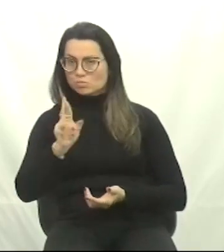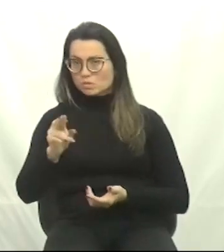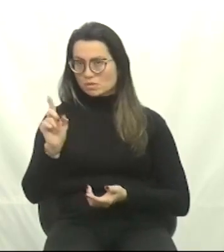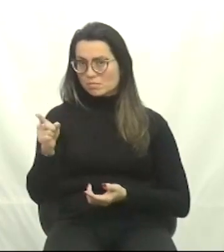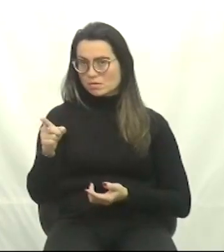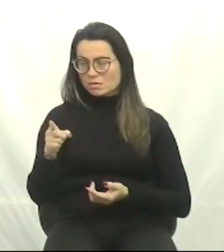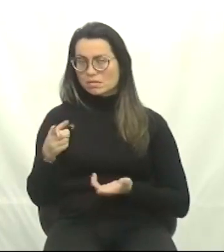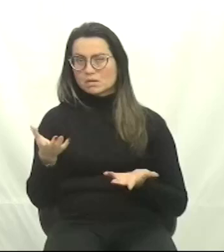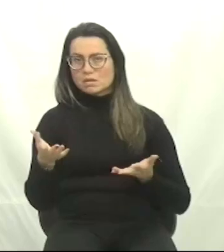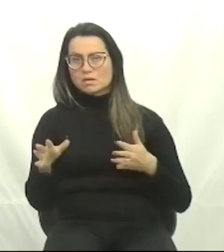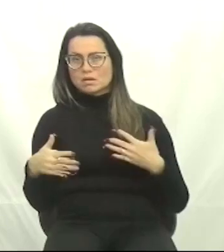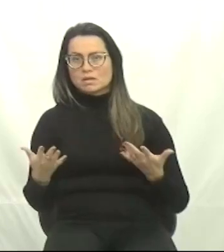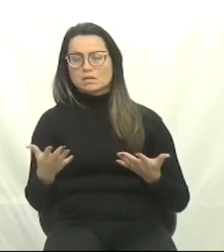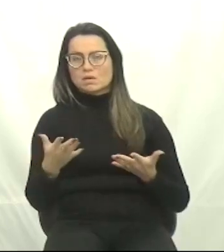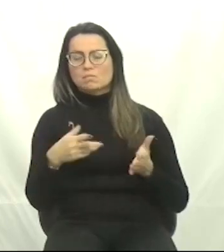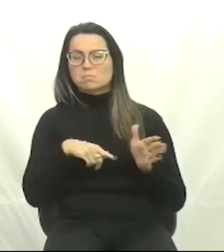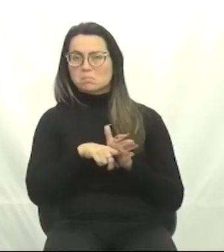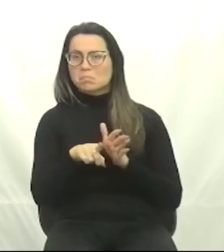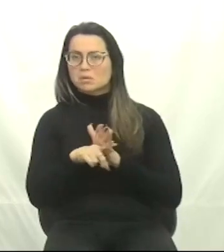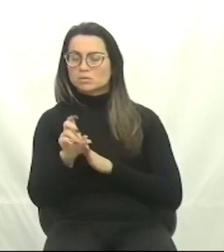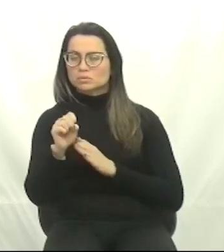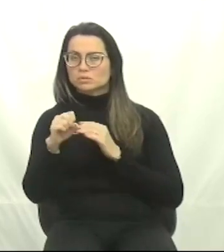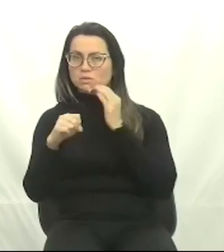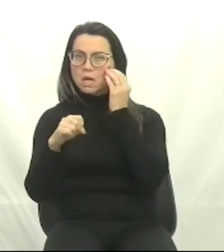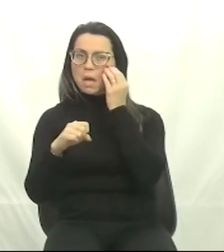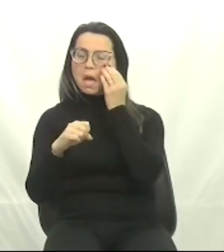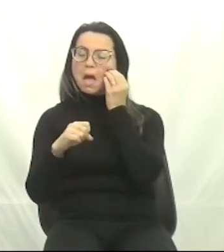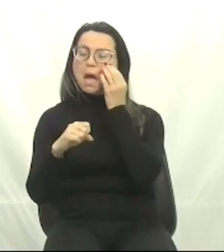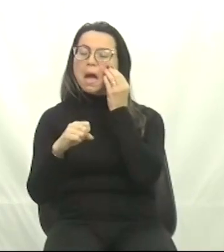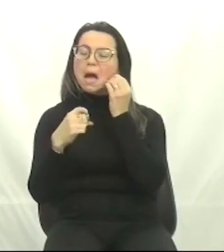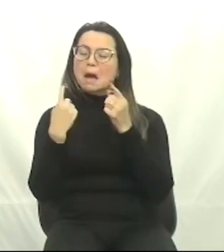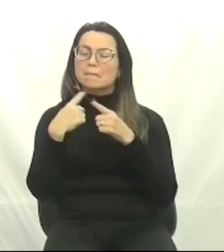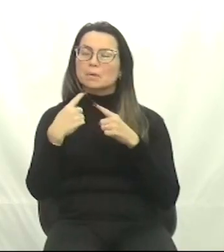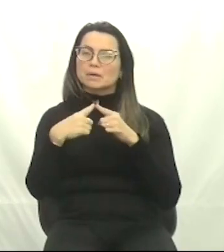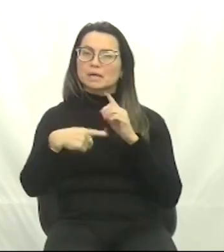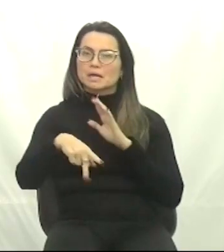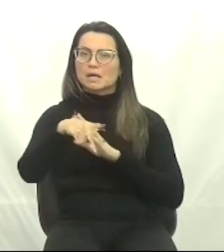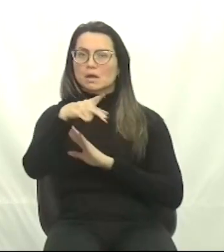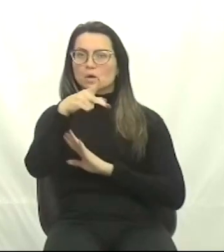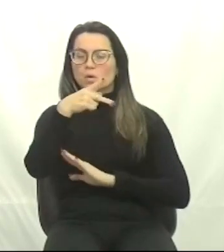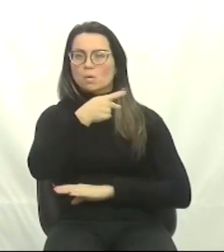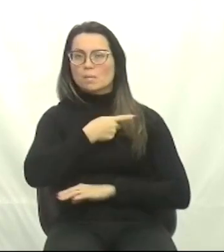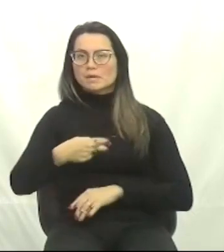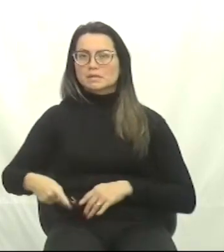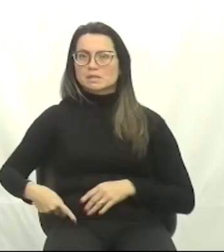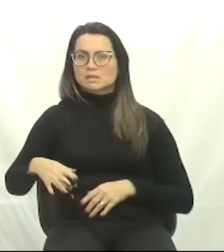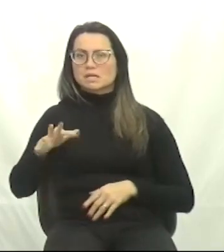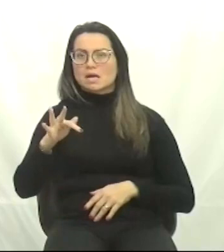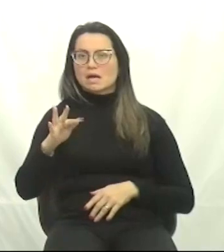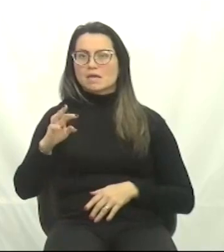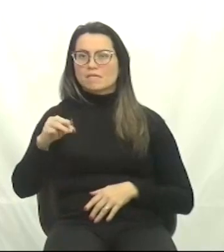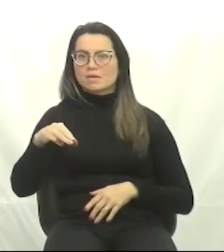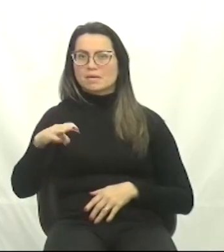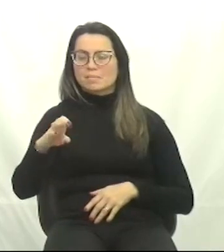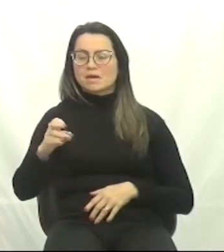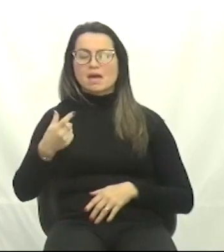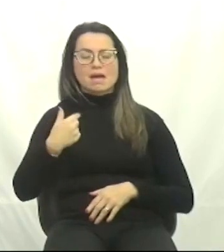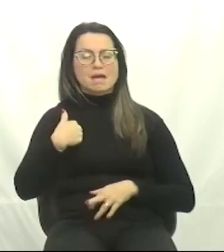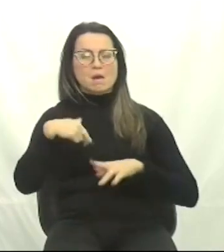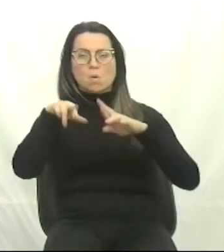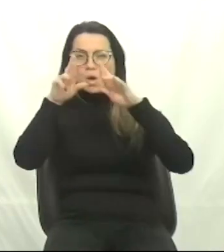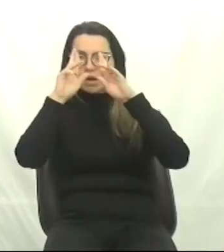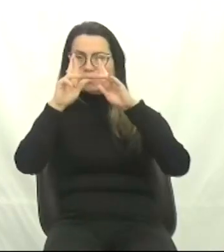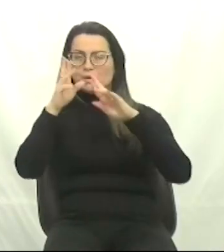corretamente. Então faço esses questionamentos porque o próprio presidente da FME, o Neto Jôni, com todo respeito ao